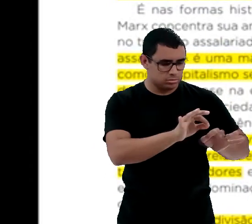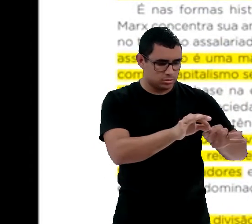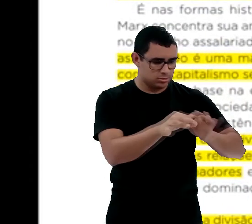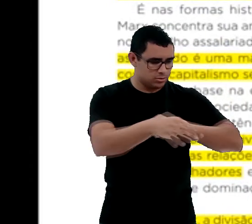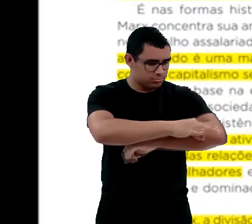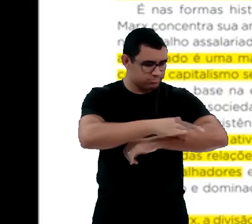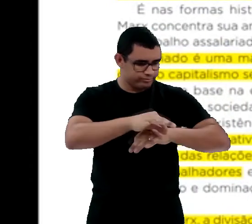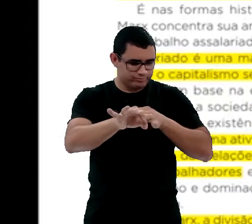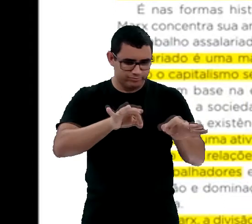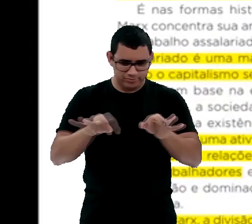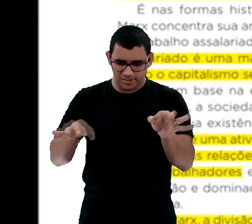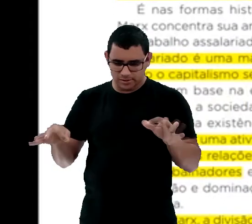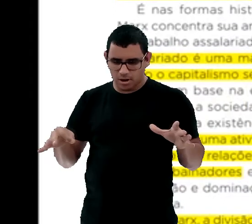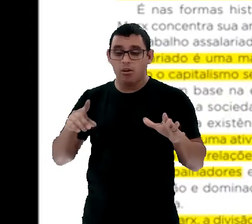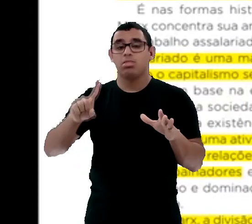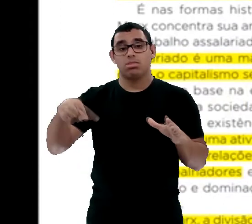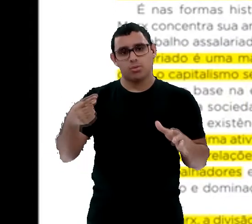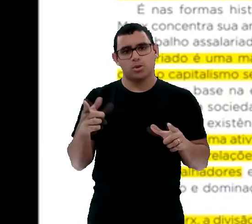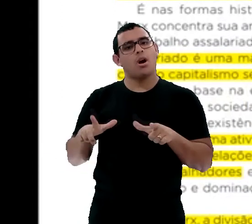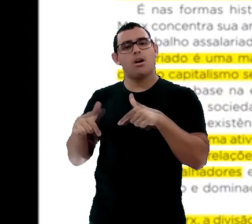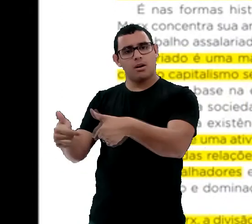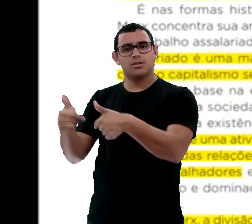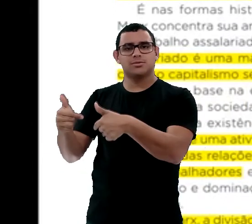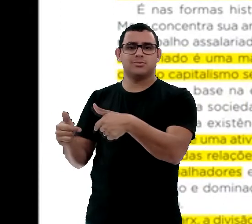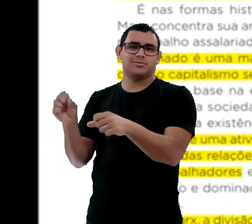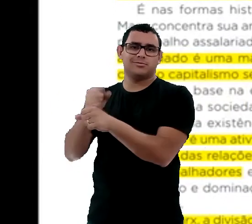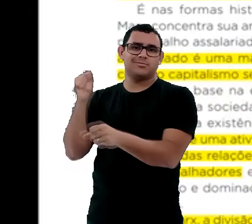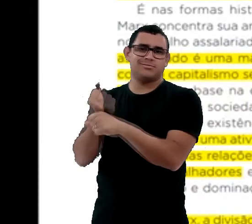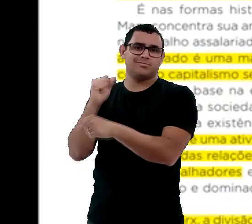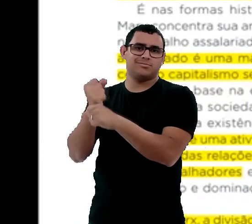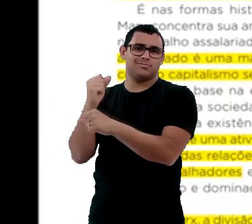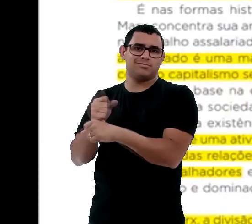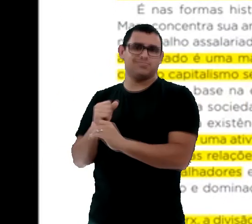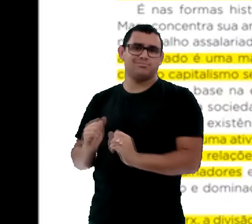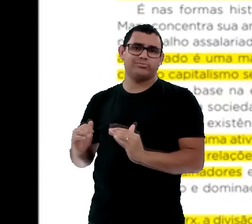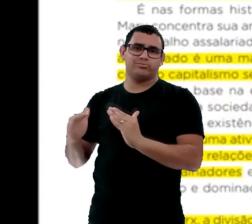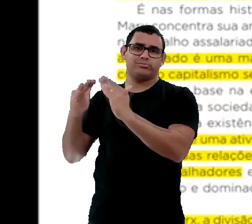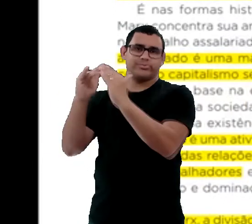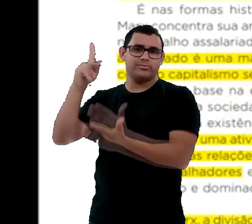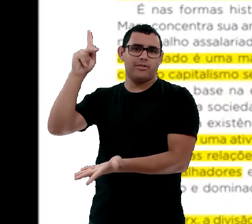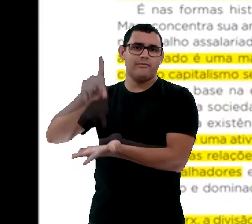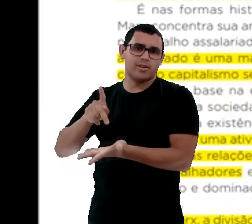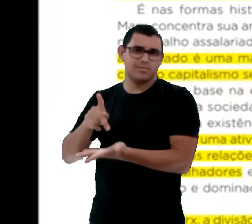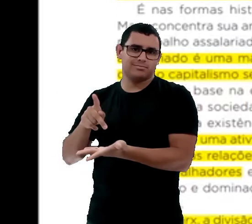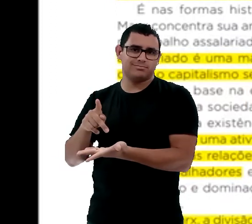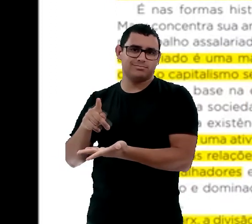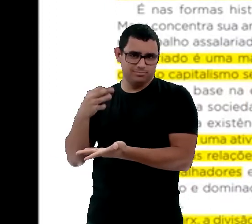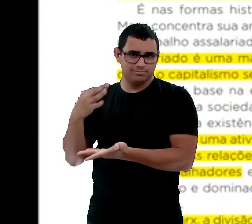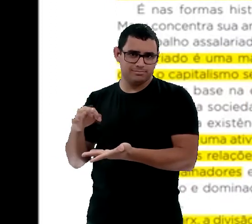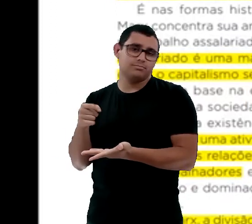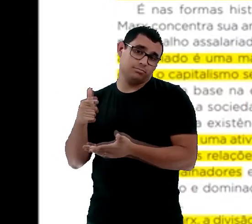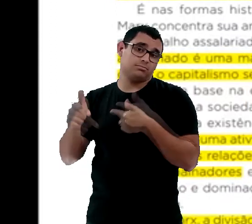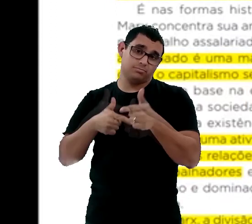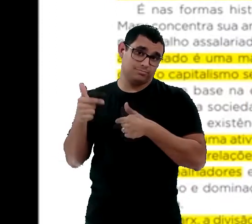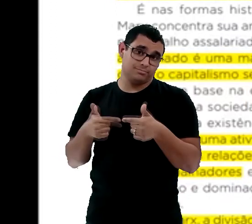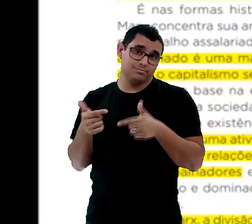feita. Para desenhá-la também tem que pensar como vai ser feita cada cômodo colocado ali. Para depois colocar